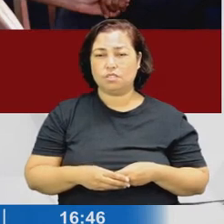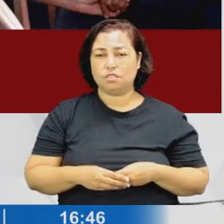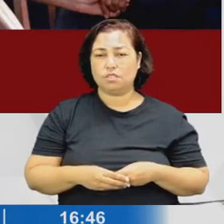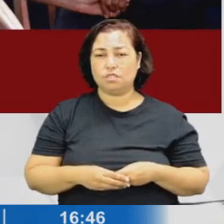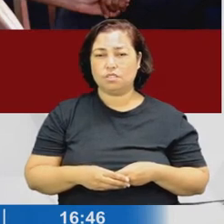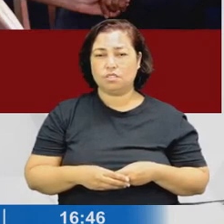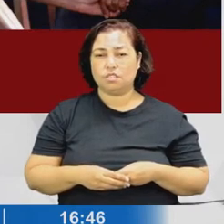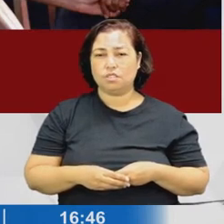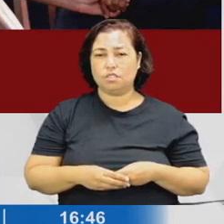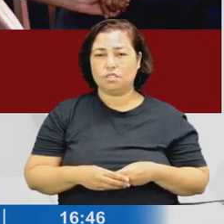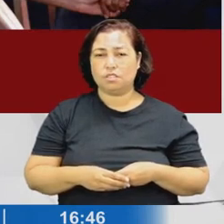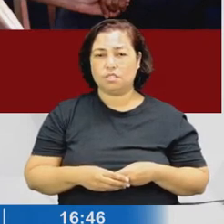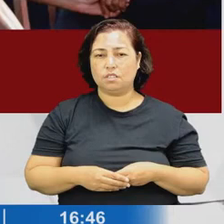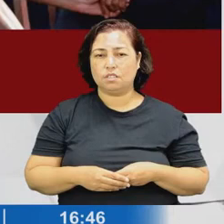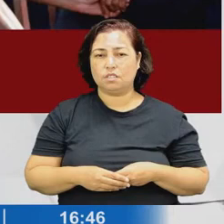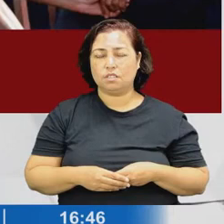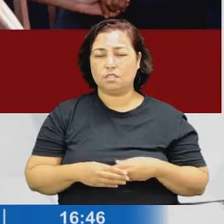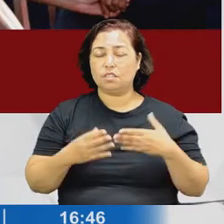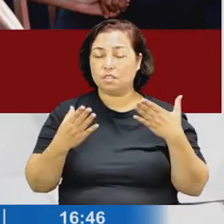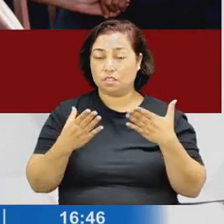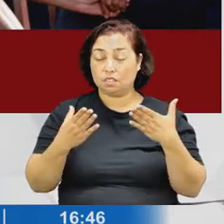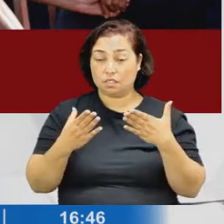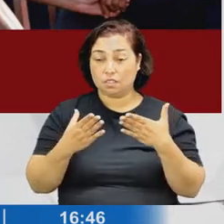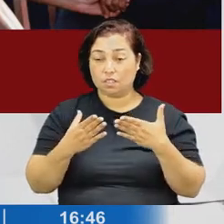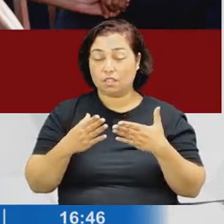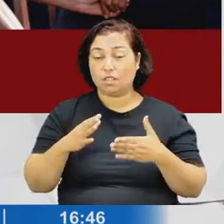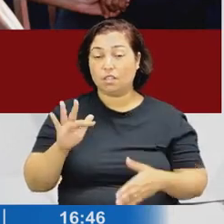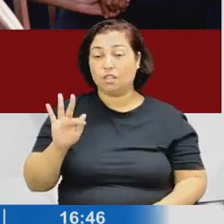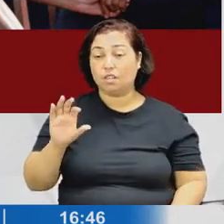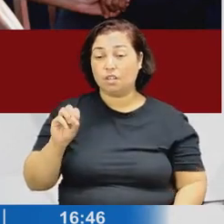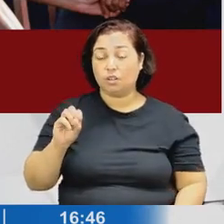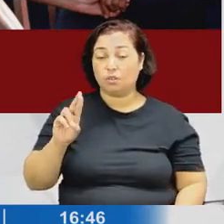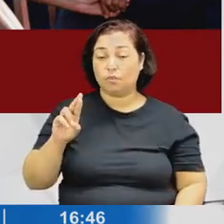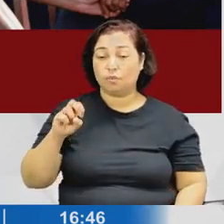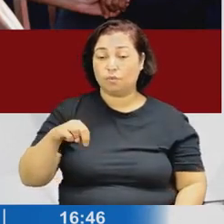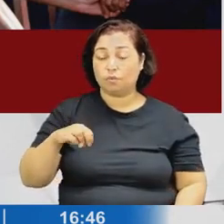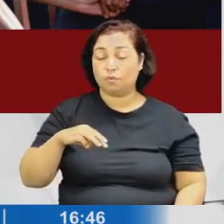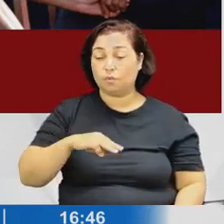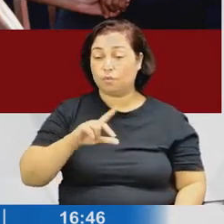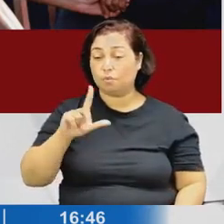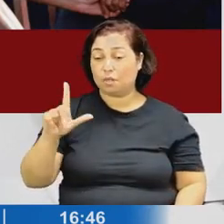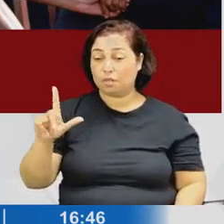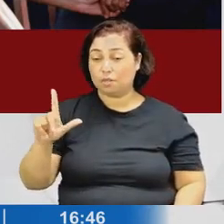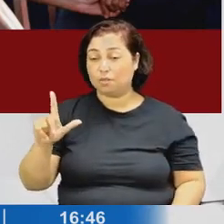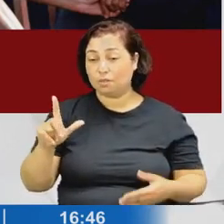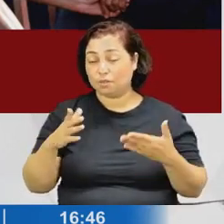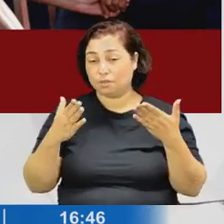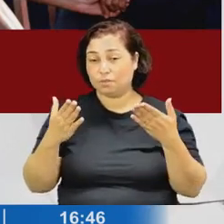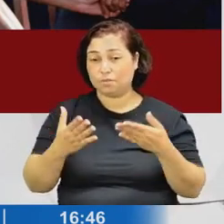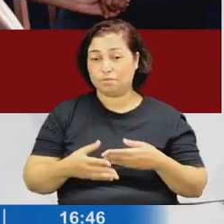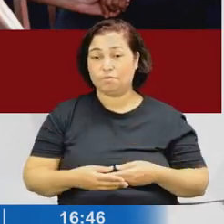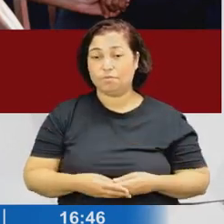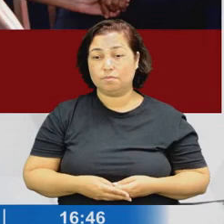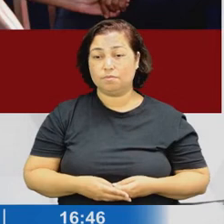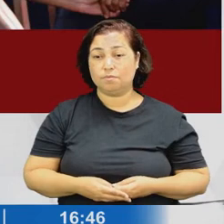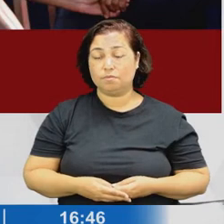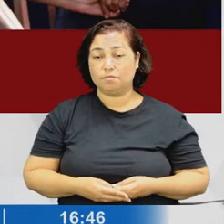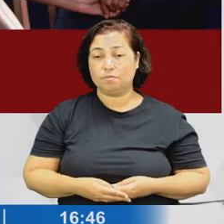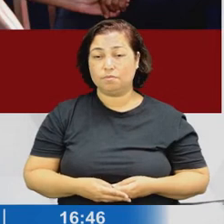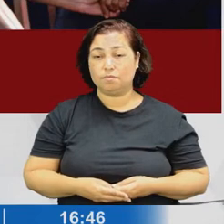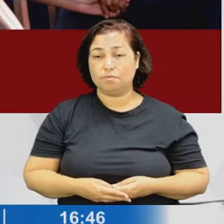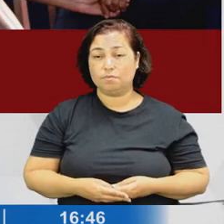é não sai da chuva pode chover canivete eu sou presidente sou forte entendeu olha o detalhe no formato